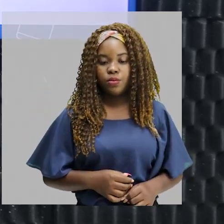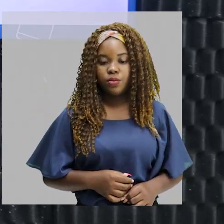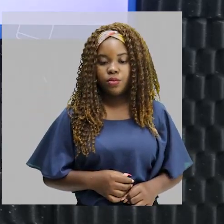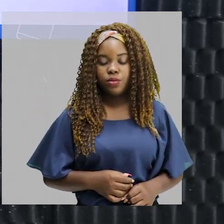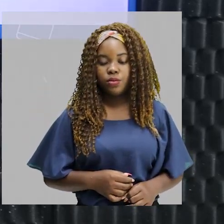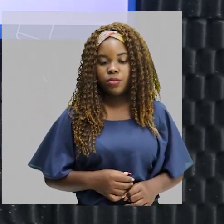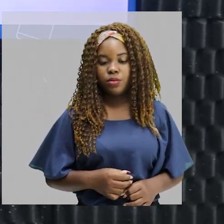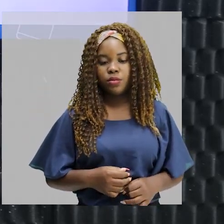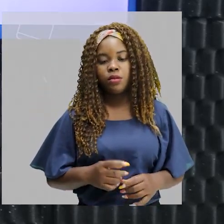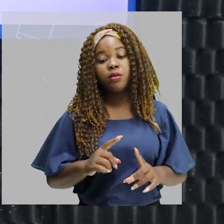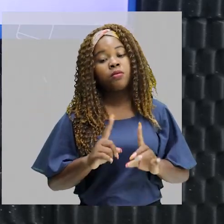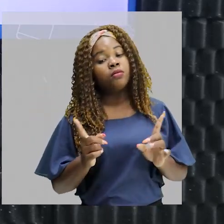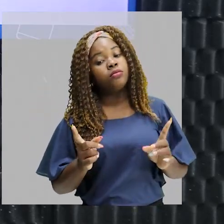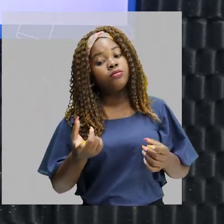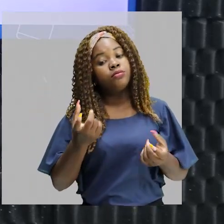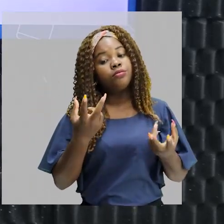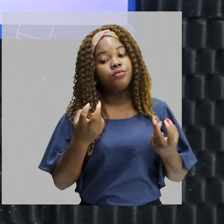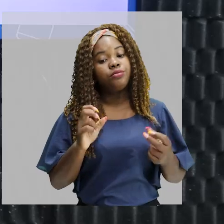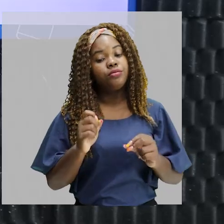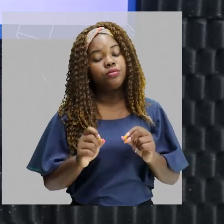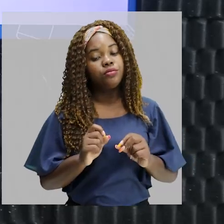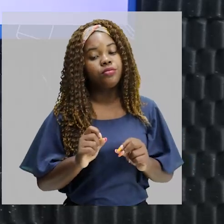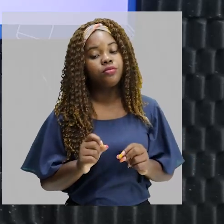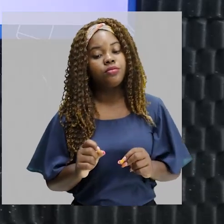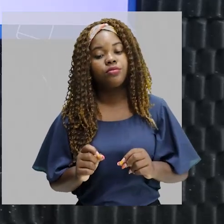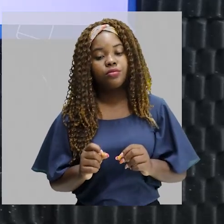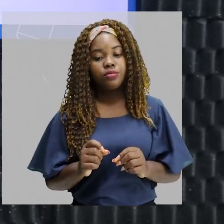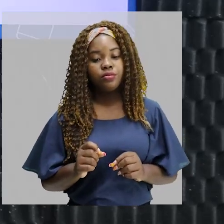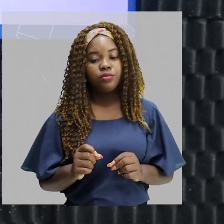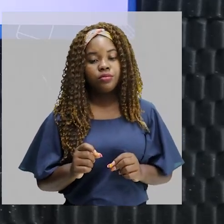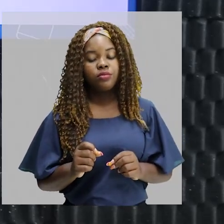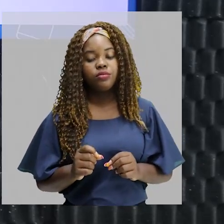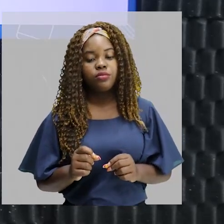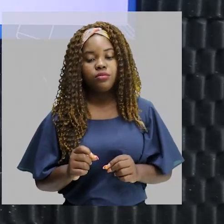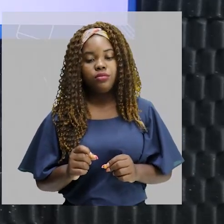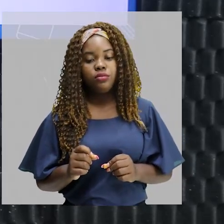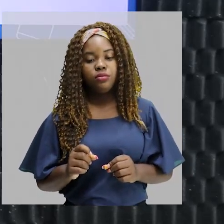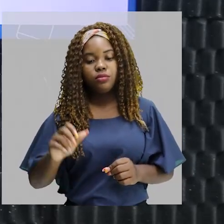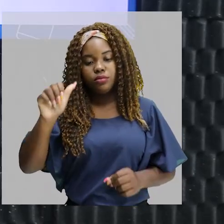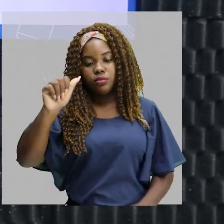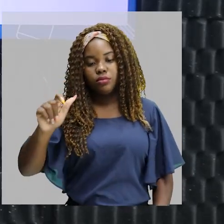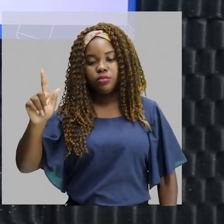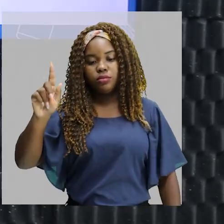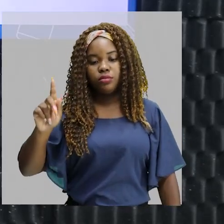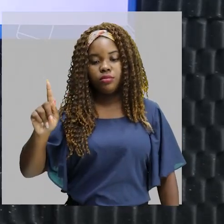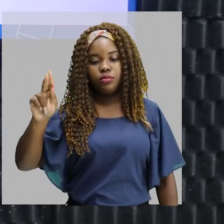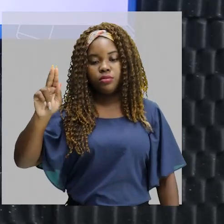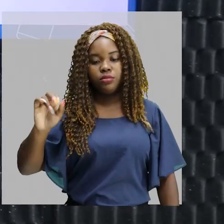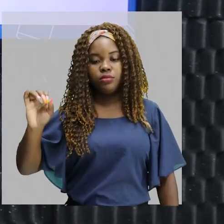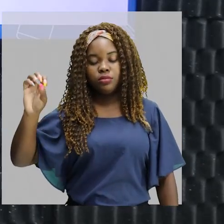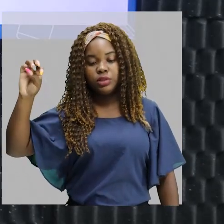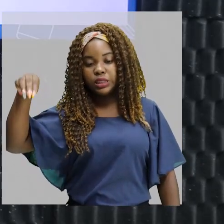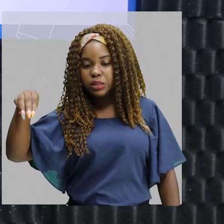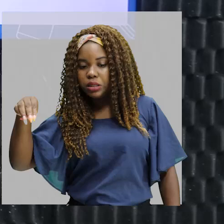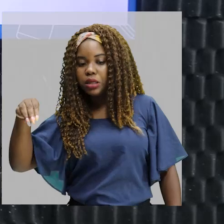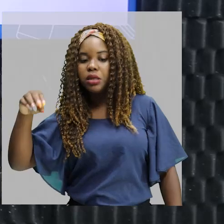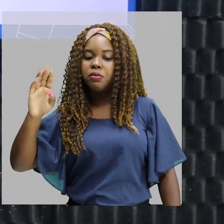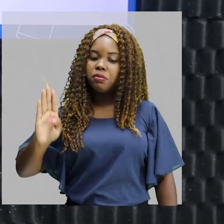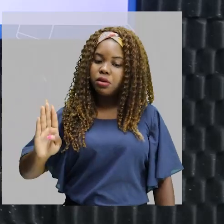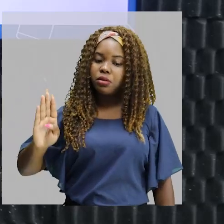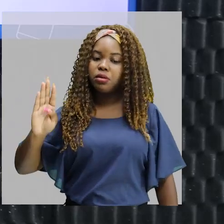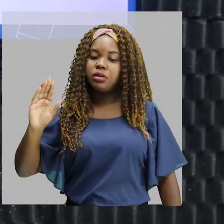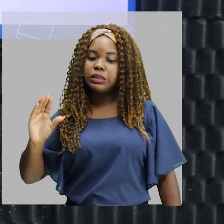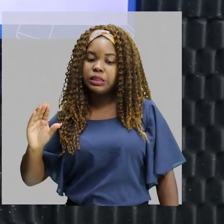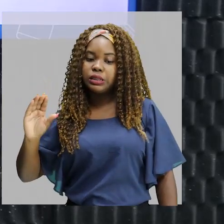ajudar? Mas aí eu estou me referindo aqui. Alguém, alguno,